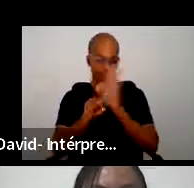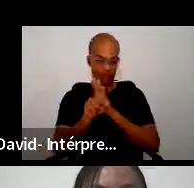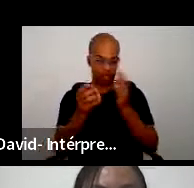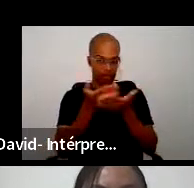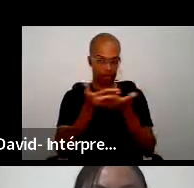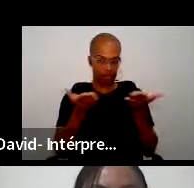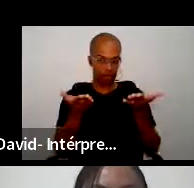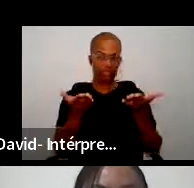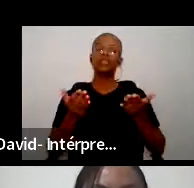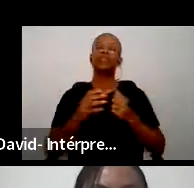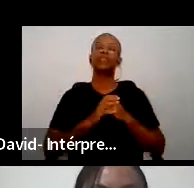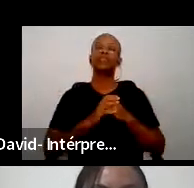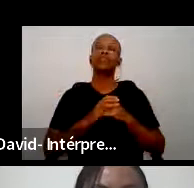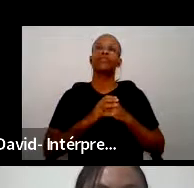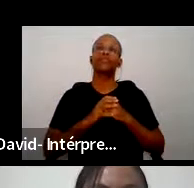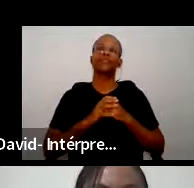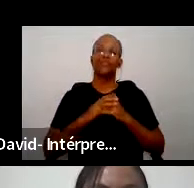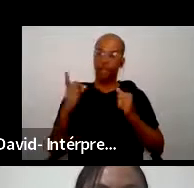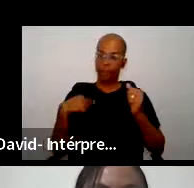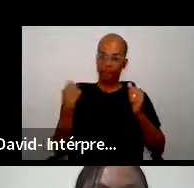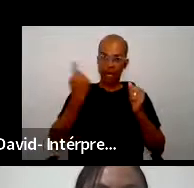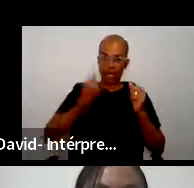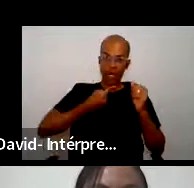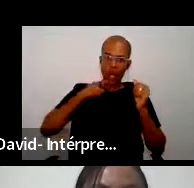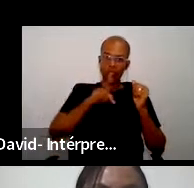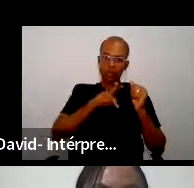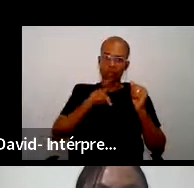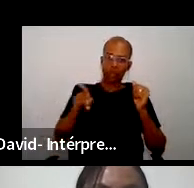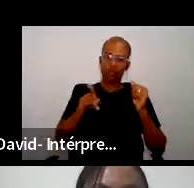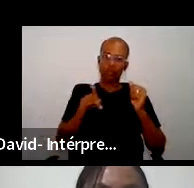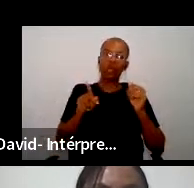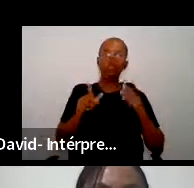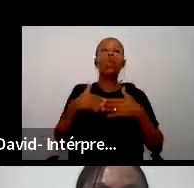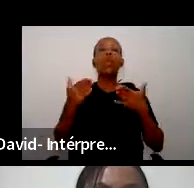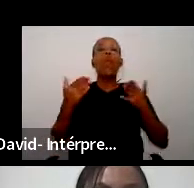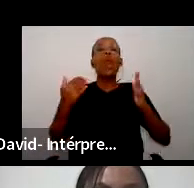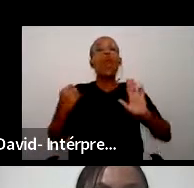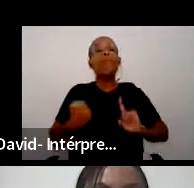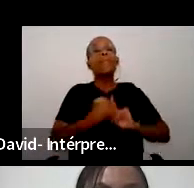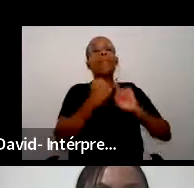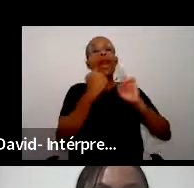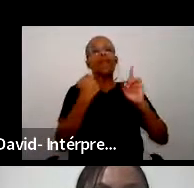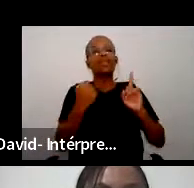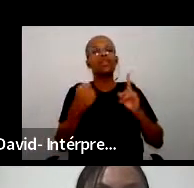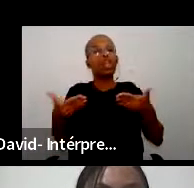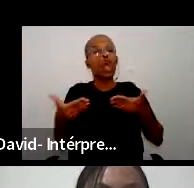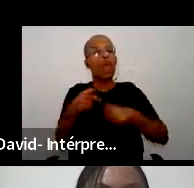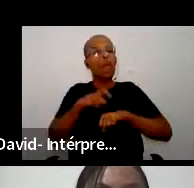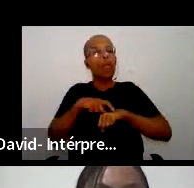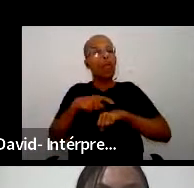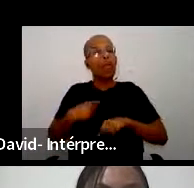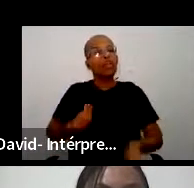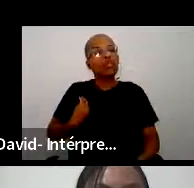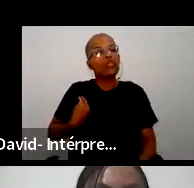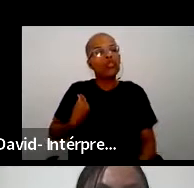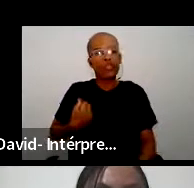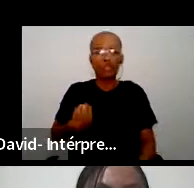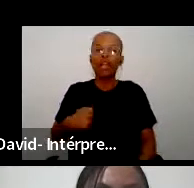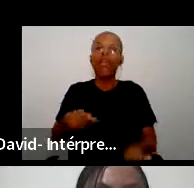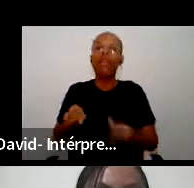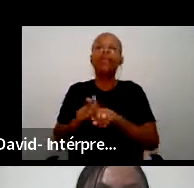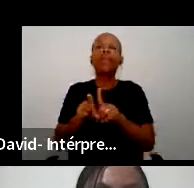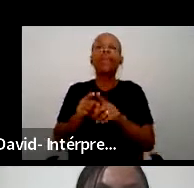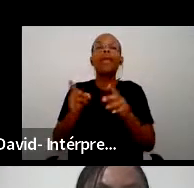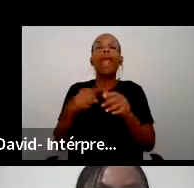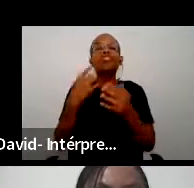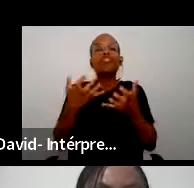impacto tem para nós que somos professores viver esse momento e qual é o nosso papel, já que a gente quer